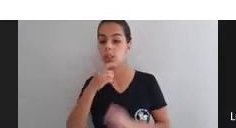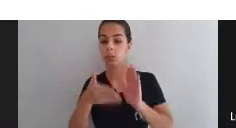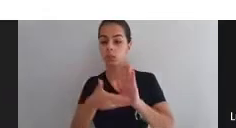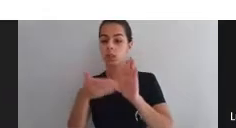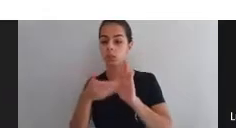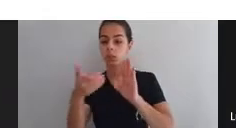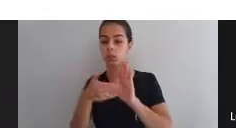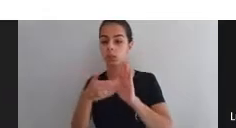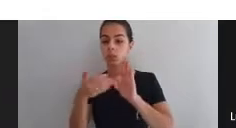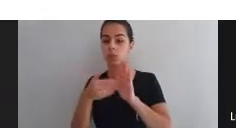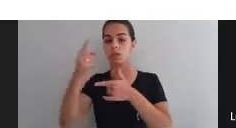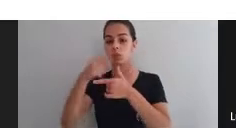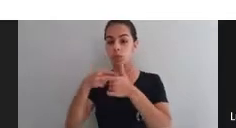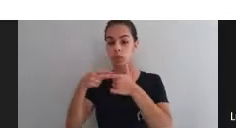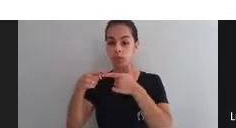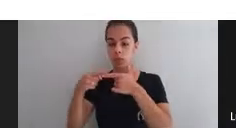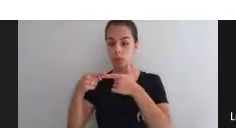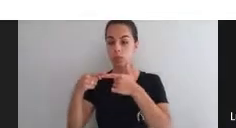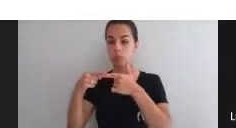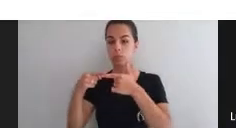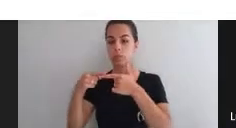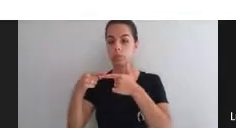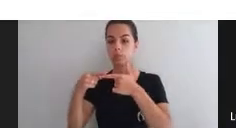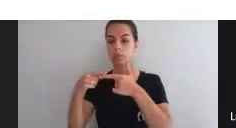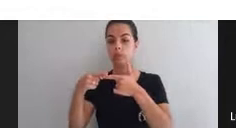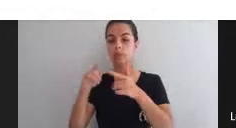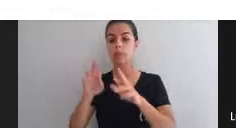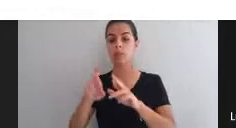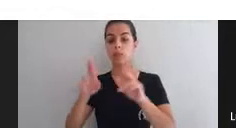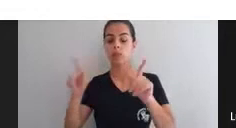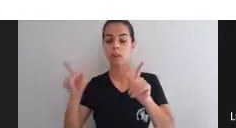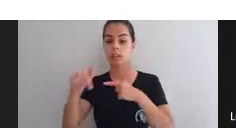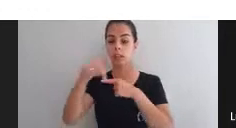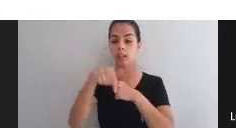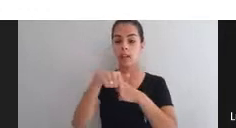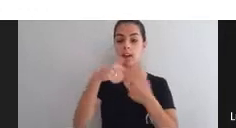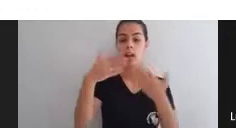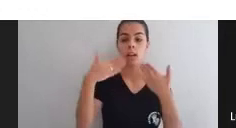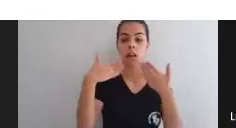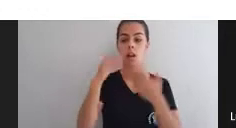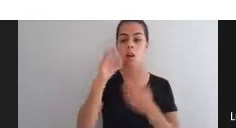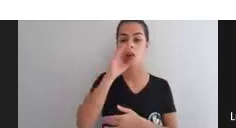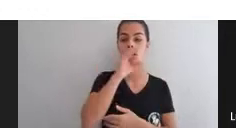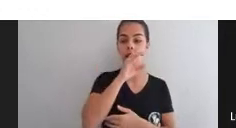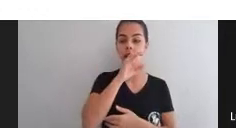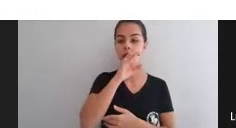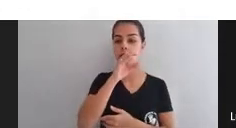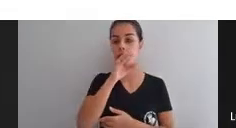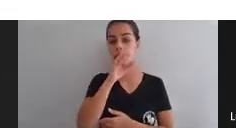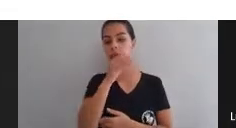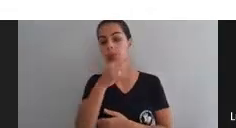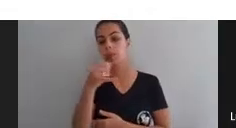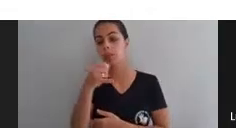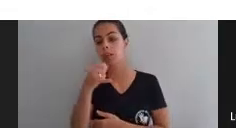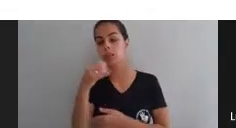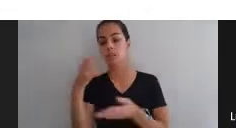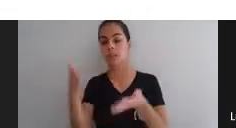ciclo, dividido pela diferença entre o calor da fonte quente e o calor da fonte fria, em